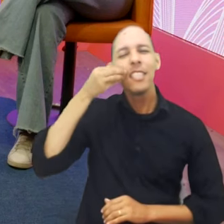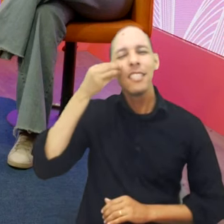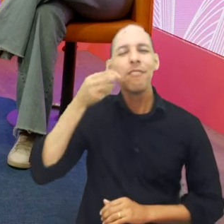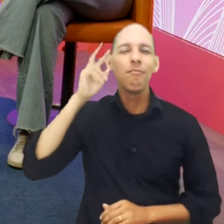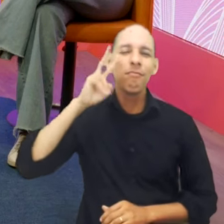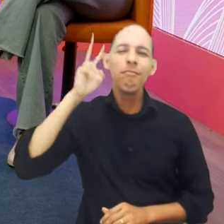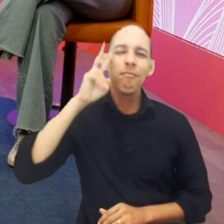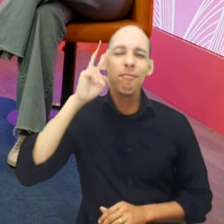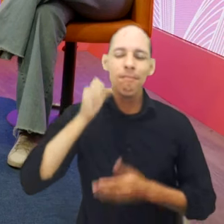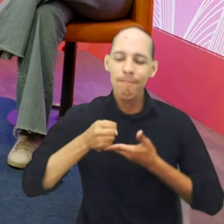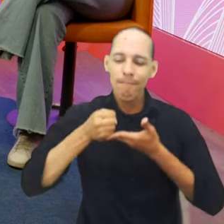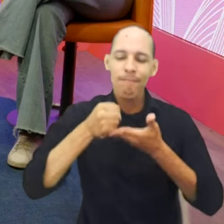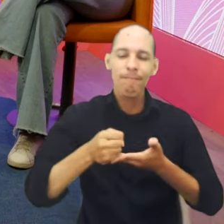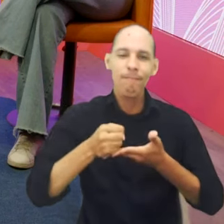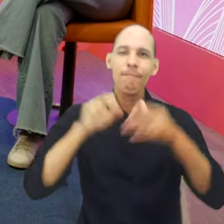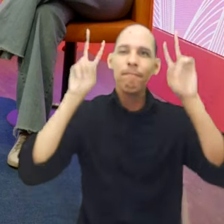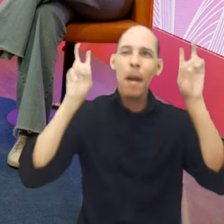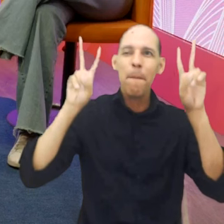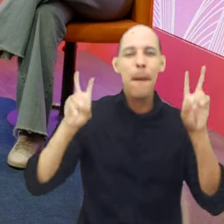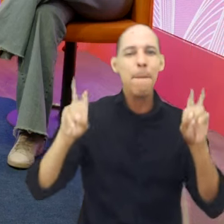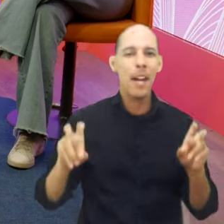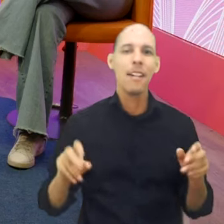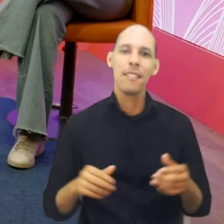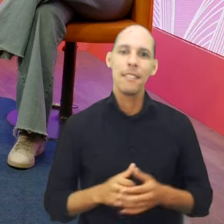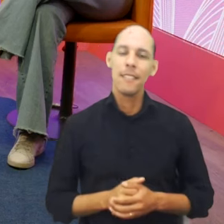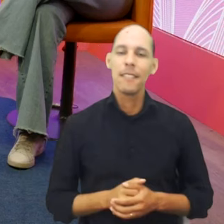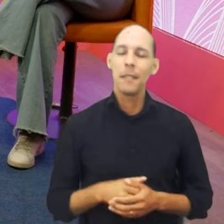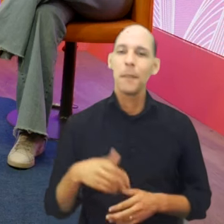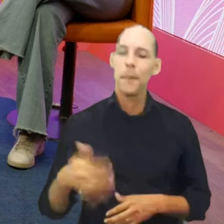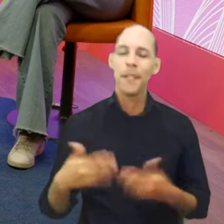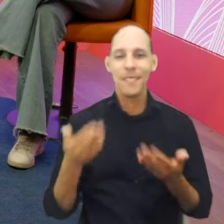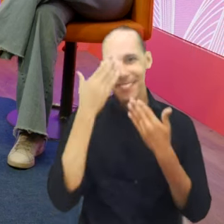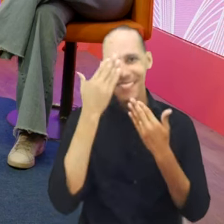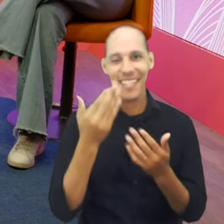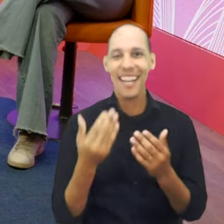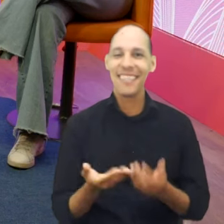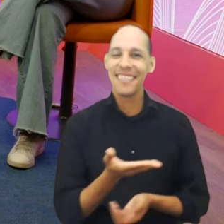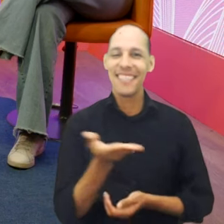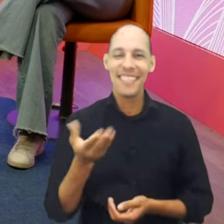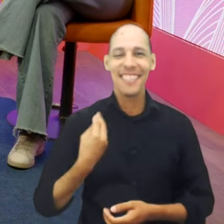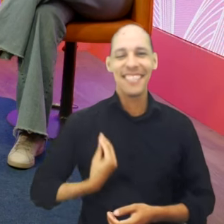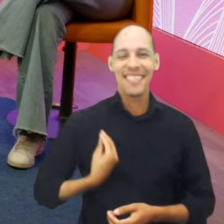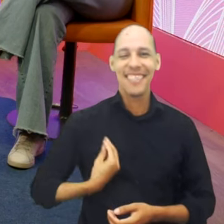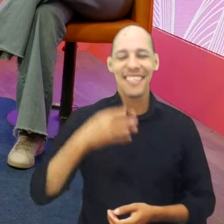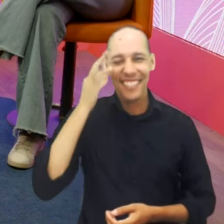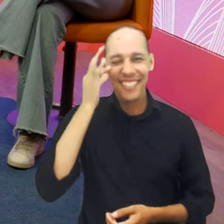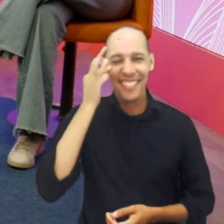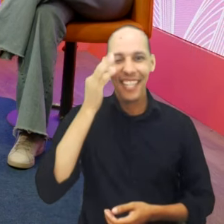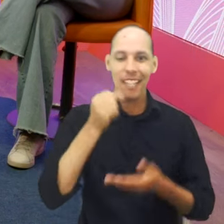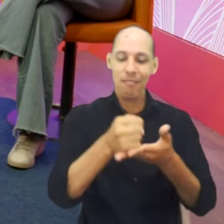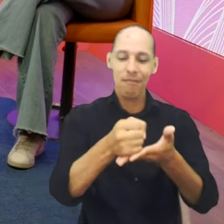questões específicas do olhar de empreender. Então, agradeço muito a presença de vocês, de